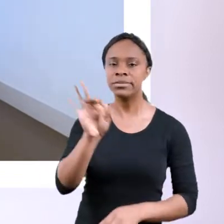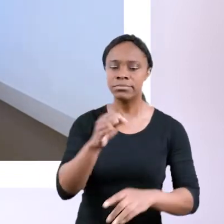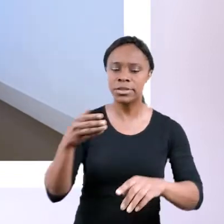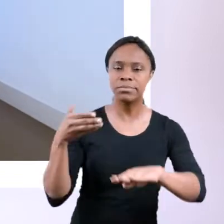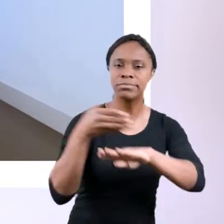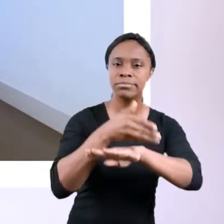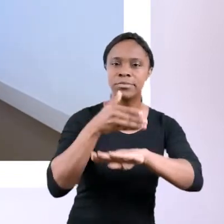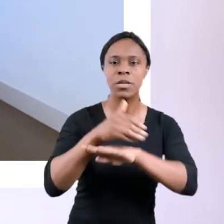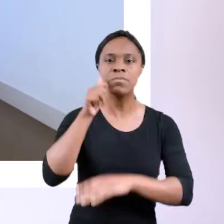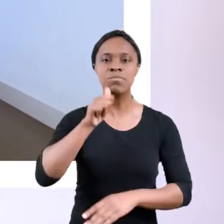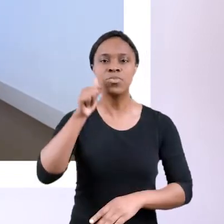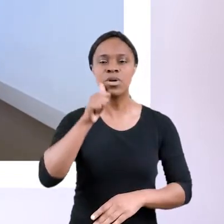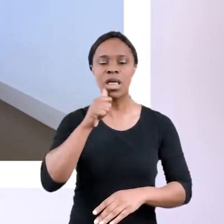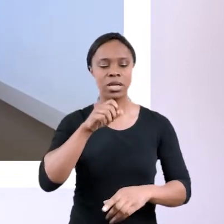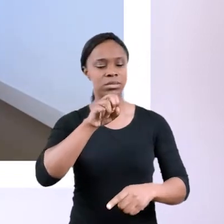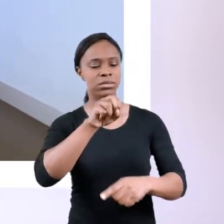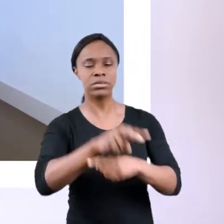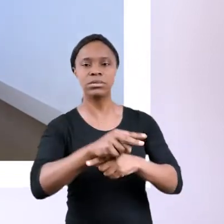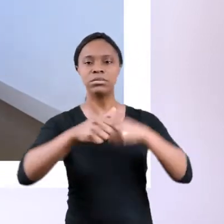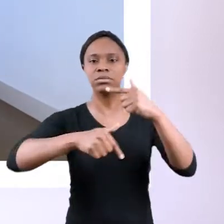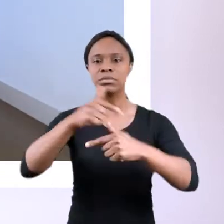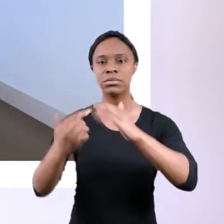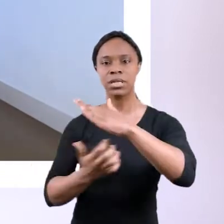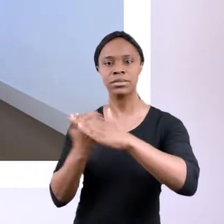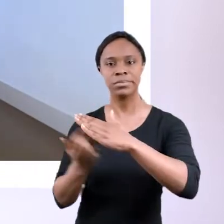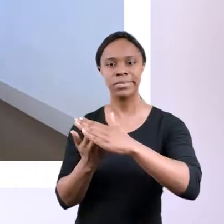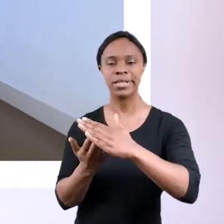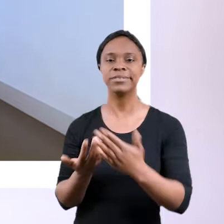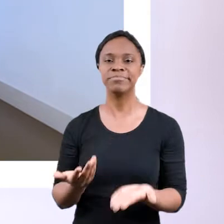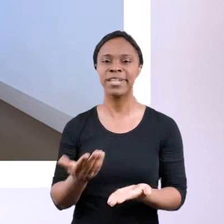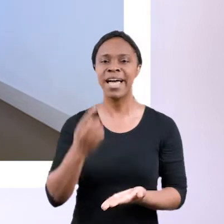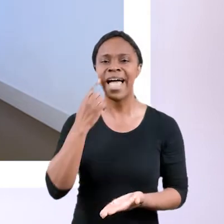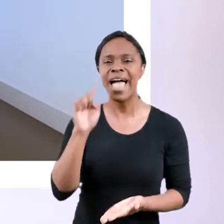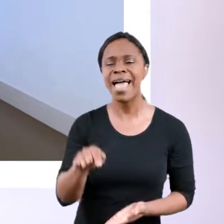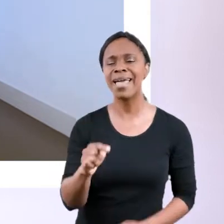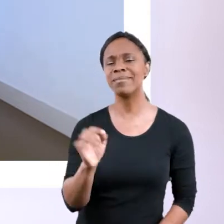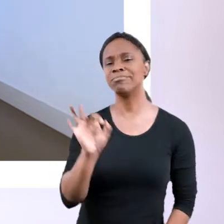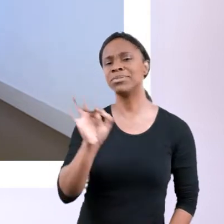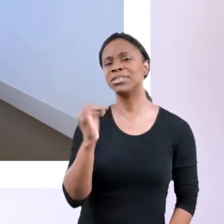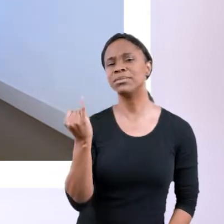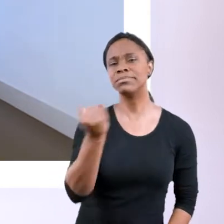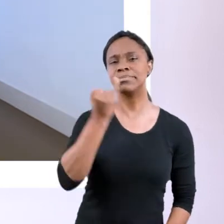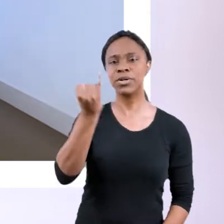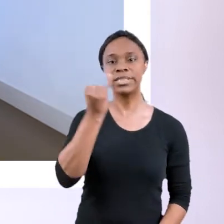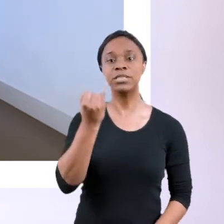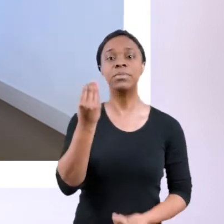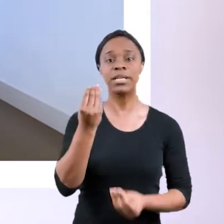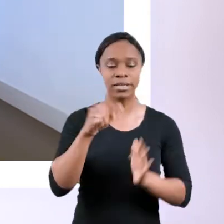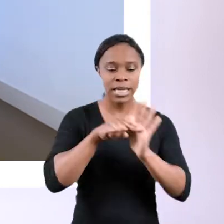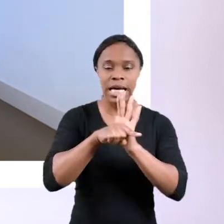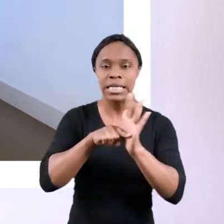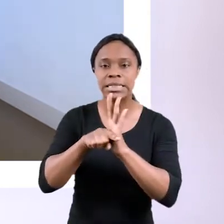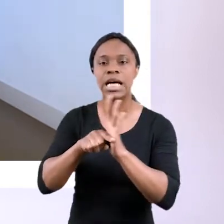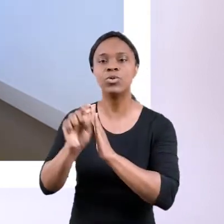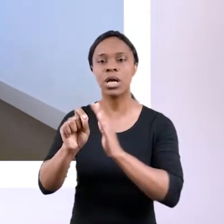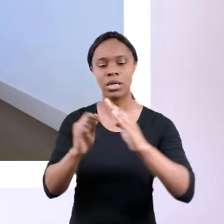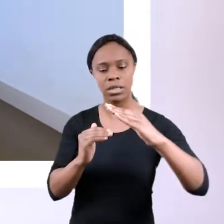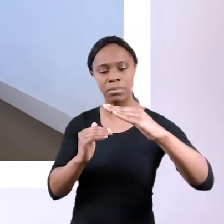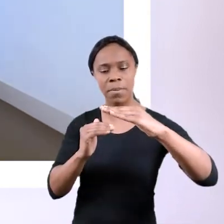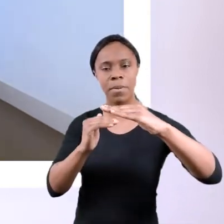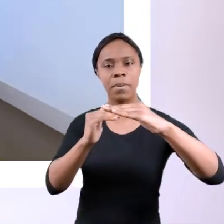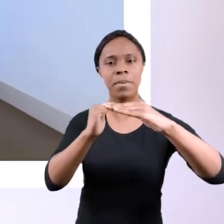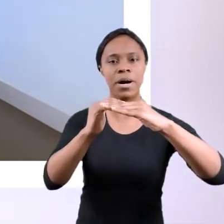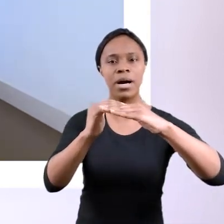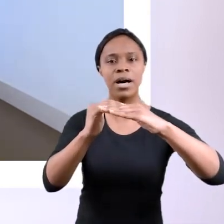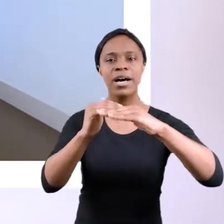das mulheres no mercado de trabalho, ela é um indicador importante para a análise dos níveis de igualdade de gênero